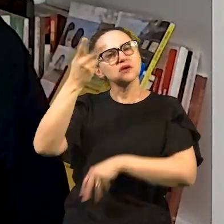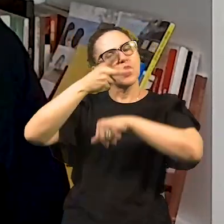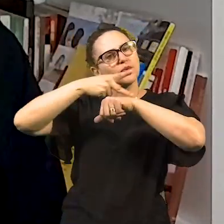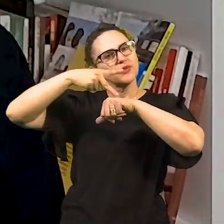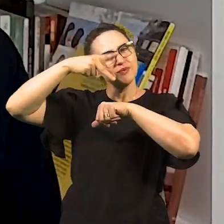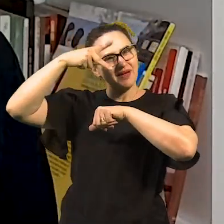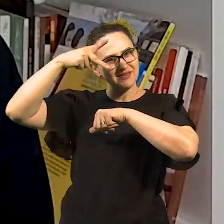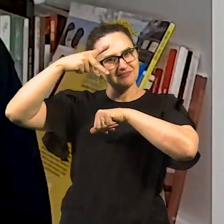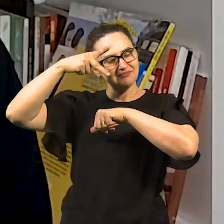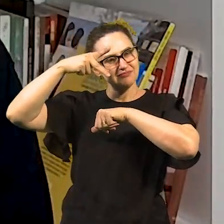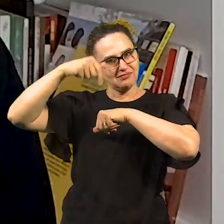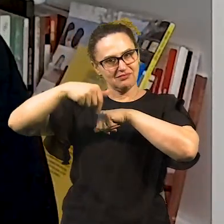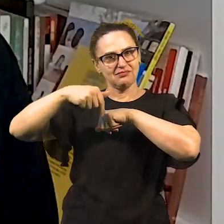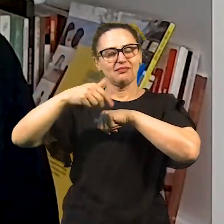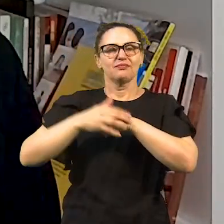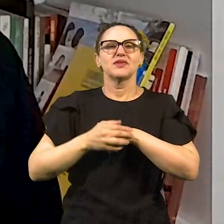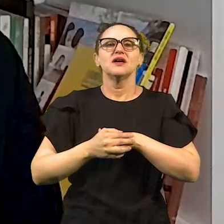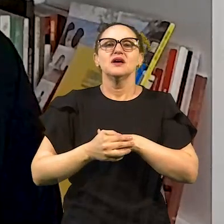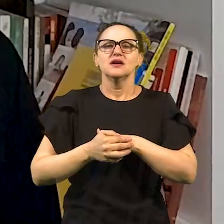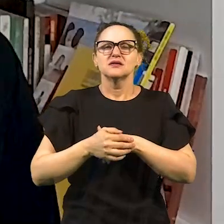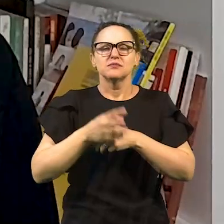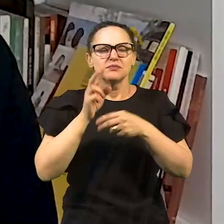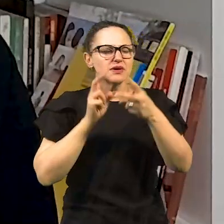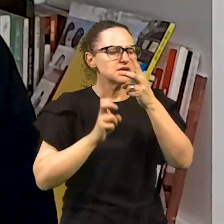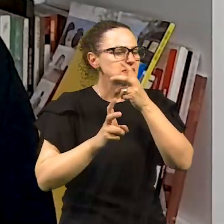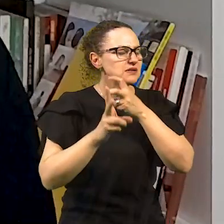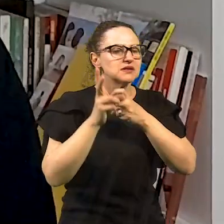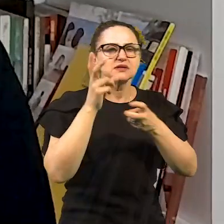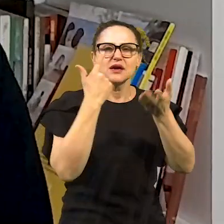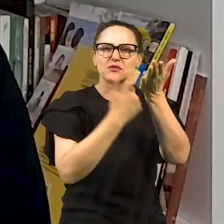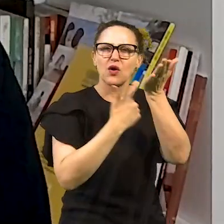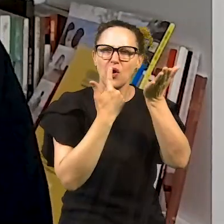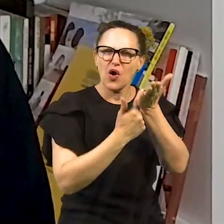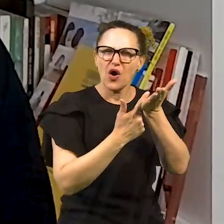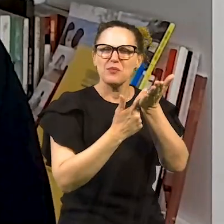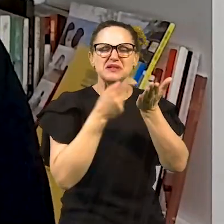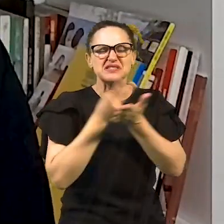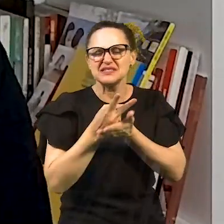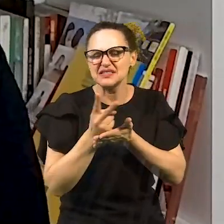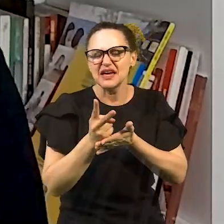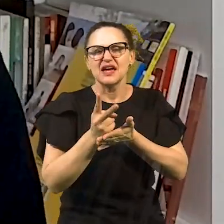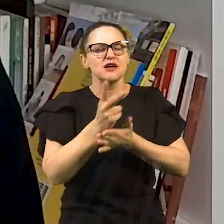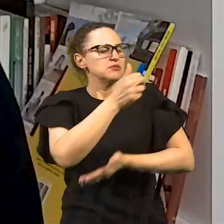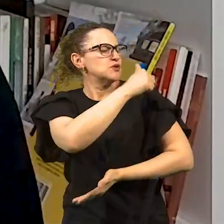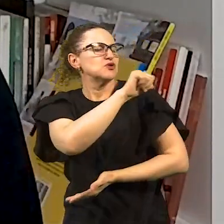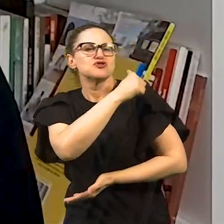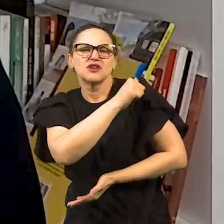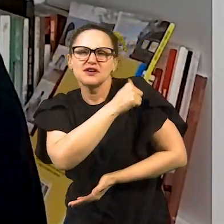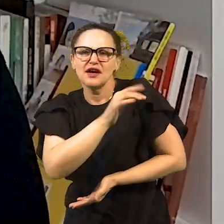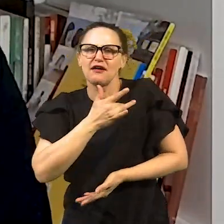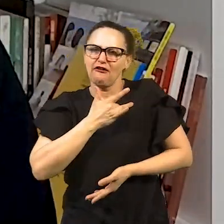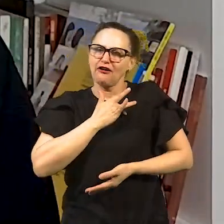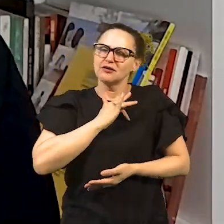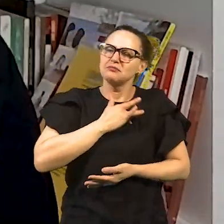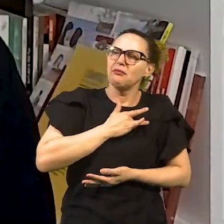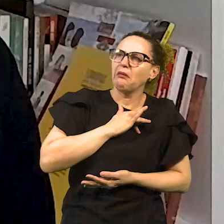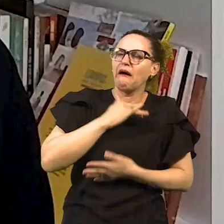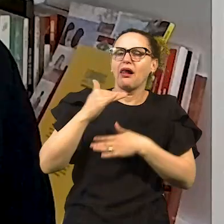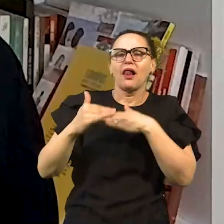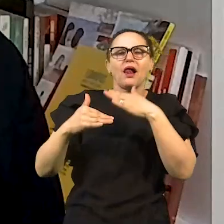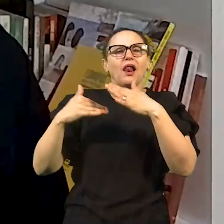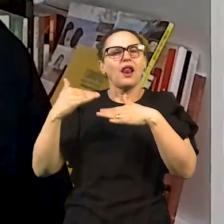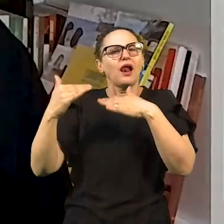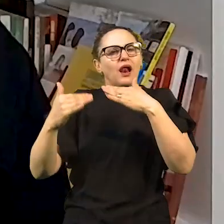é muito comum que a gente leia muitas obras centradas no Rio de Janeiro. Então, desde o romantismo, tem todo aquele ciclo de romances do